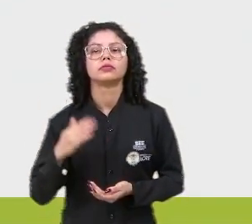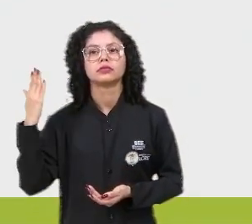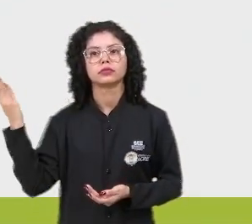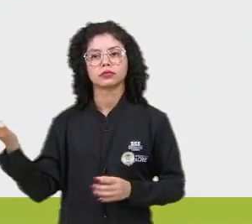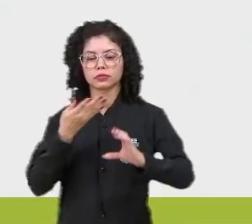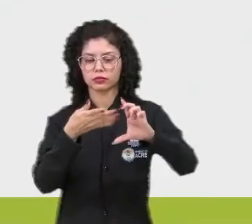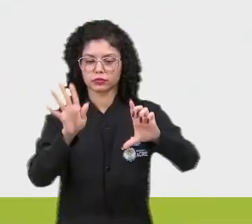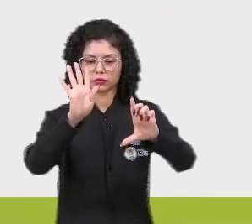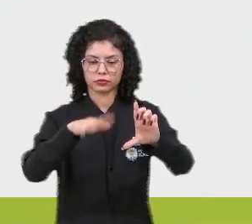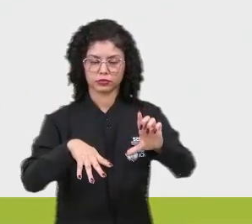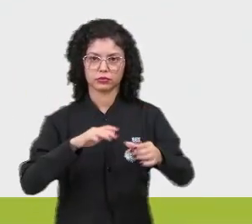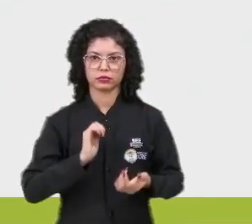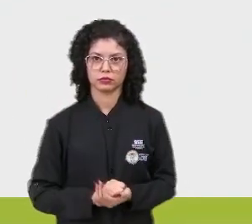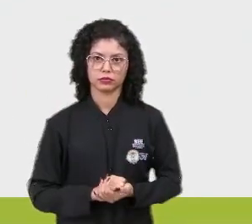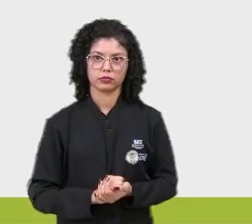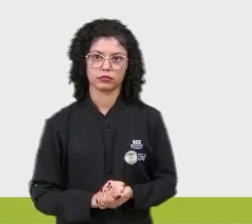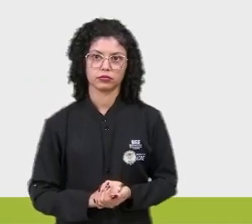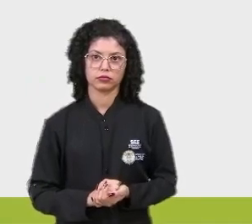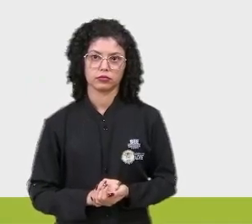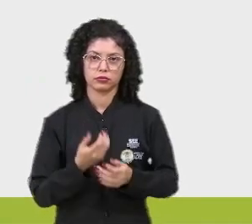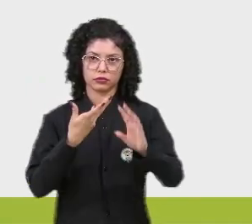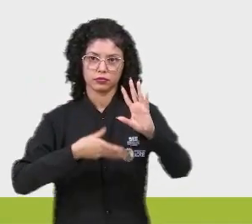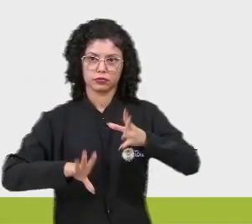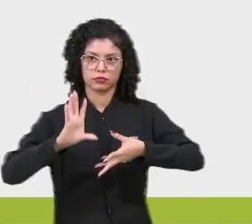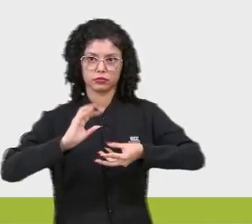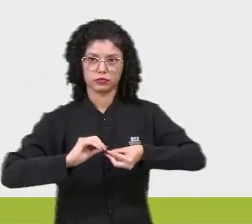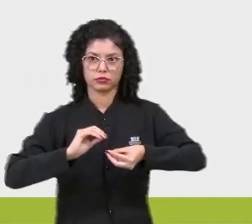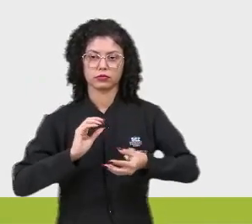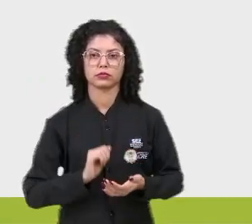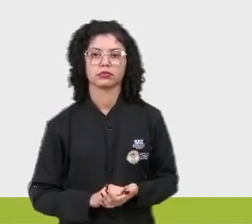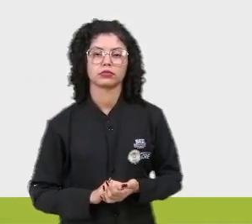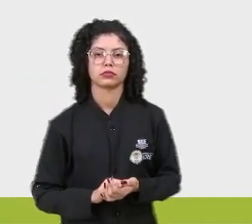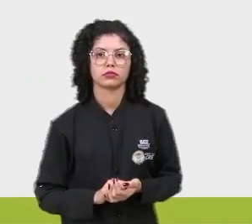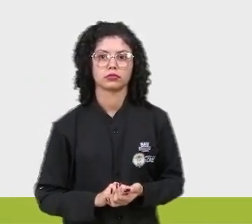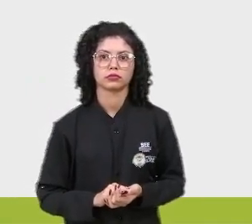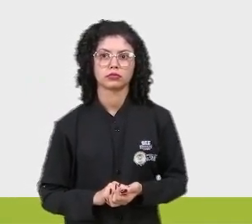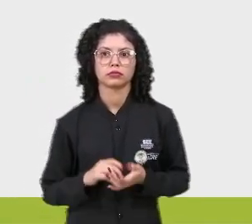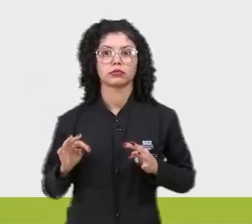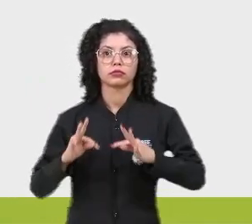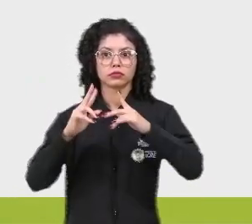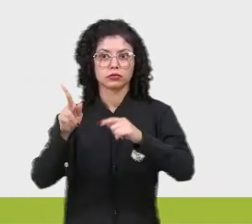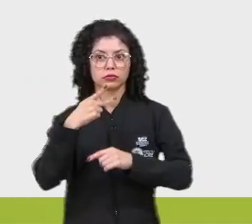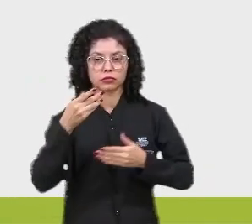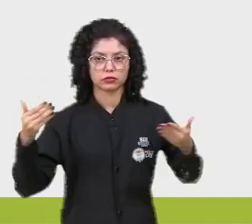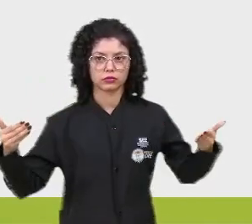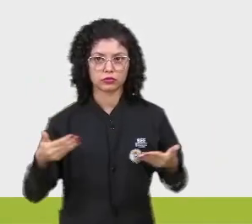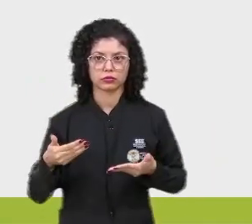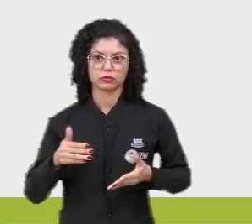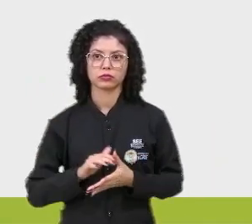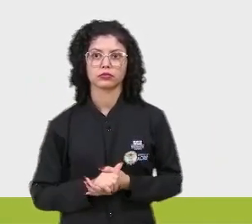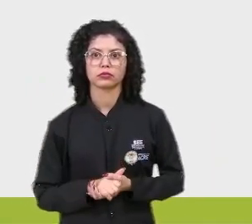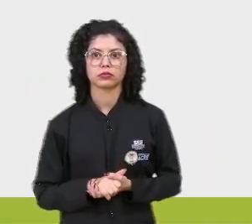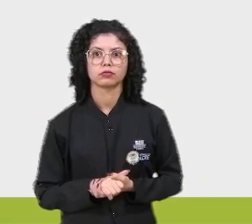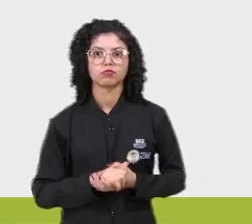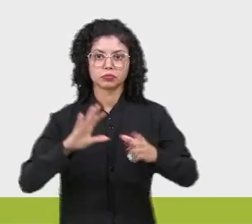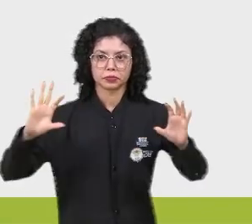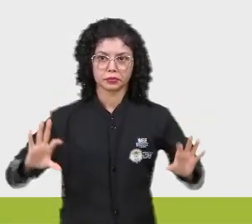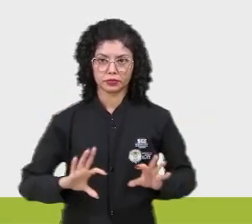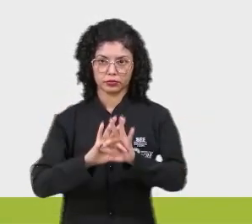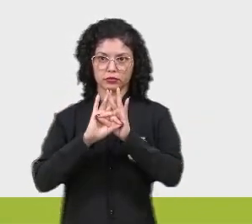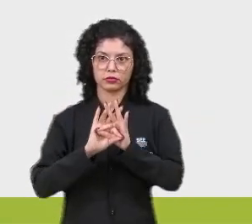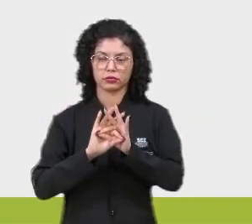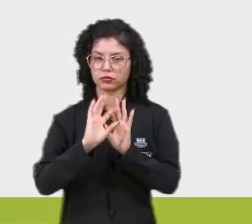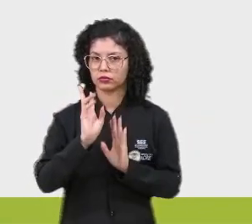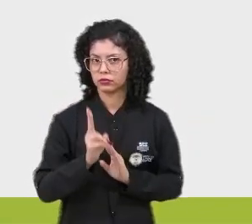aqui na tabelinha para vocês bem resumido, tá? Para tudo que a gente falou até agora. As ligações,